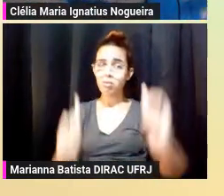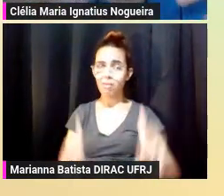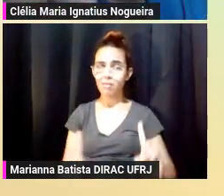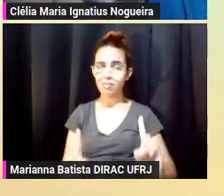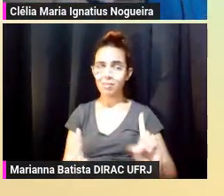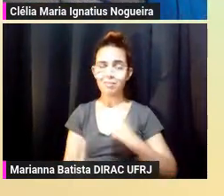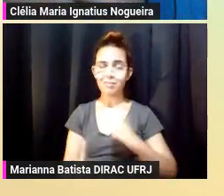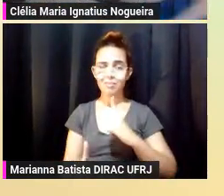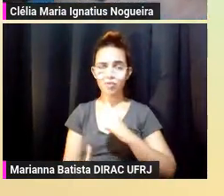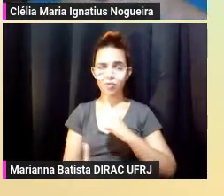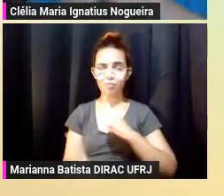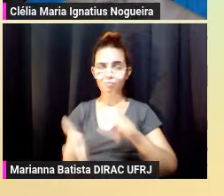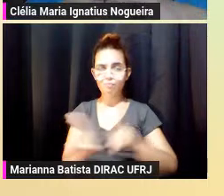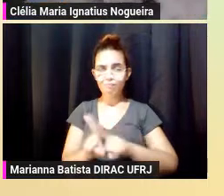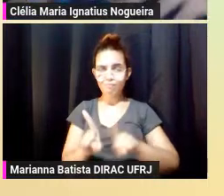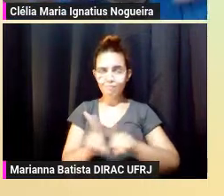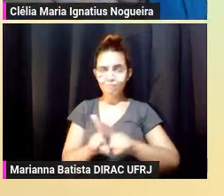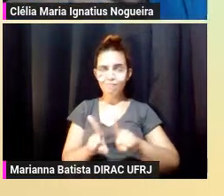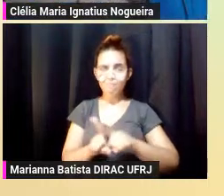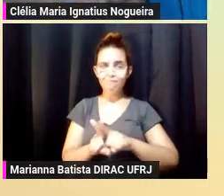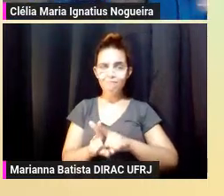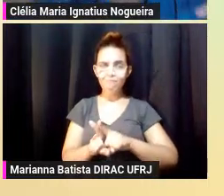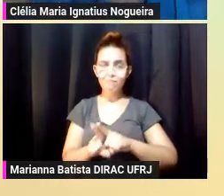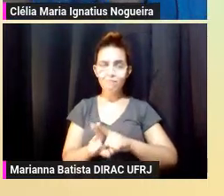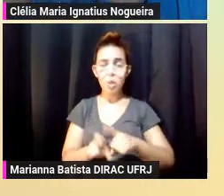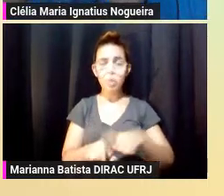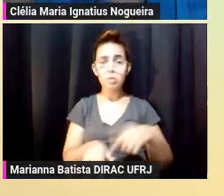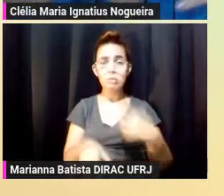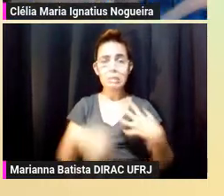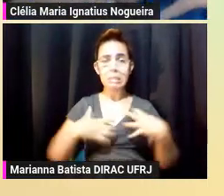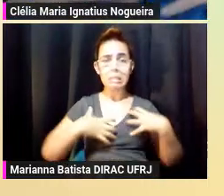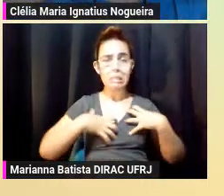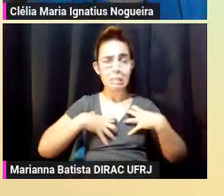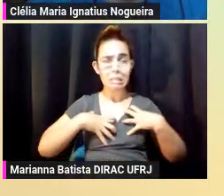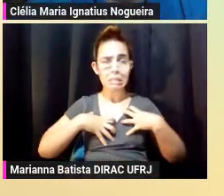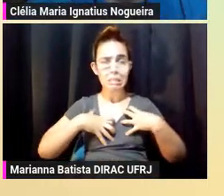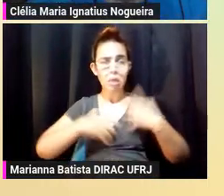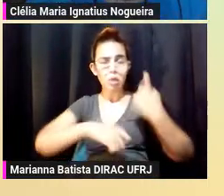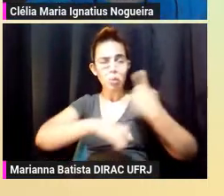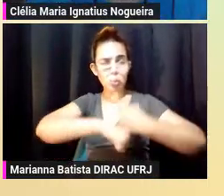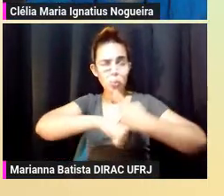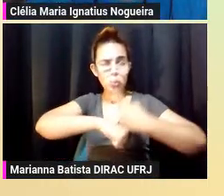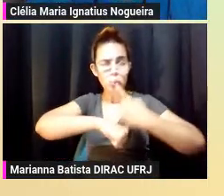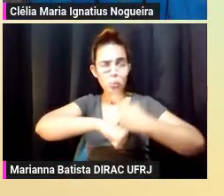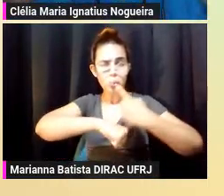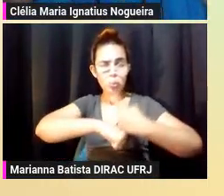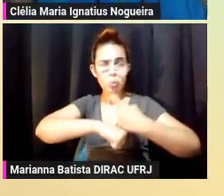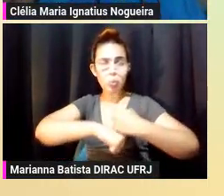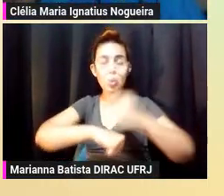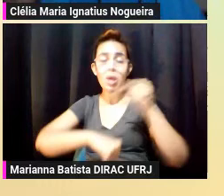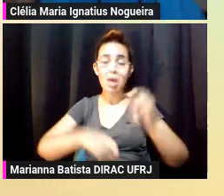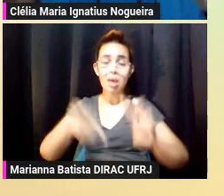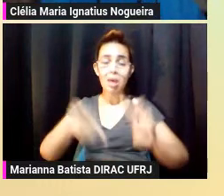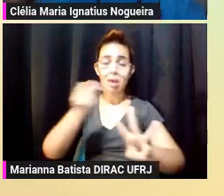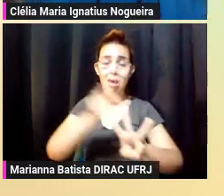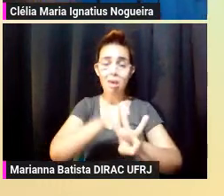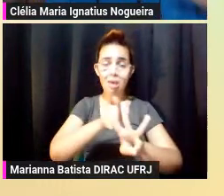uma hipotonia muscular que exigia muita coisa. Para Marília poder